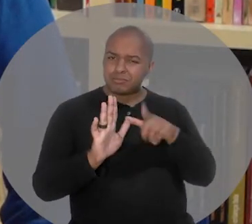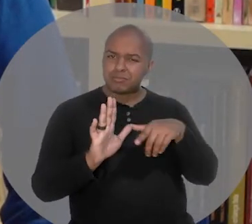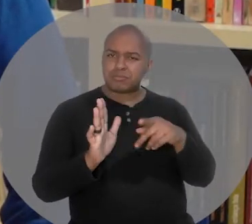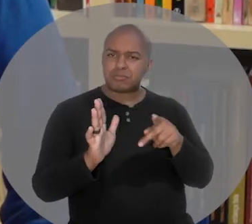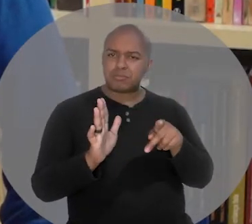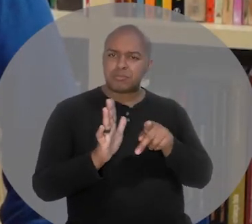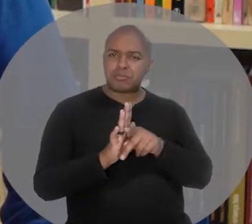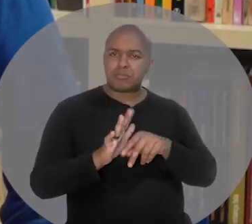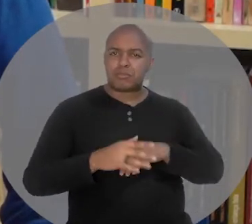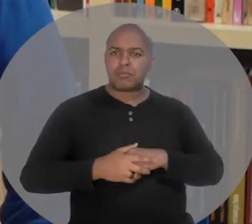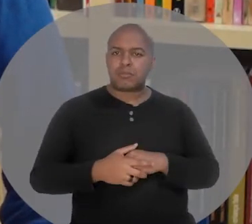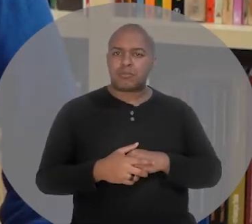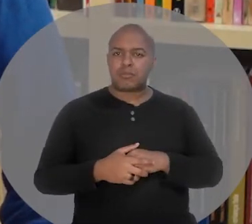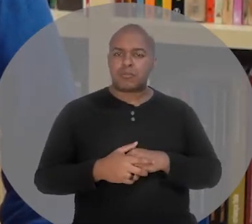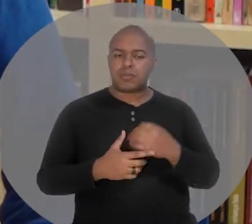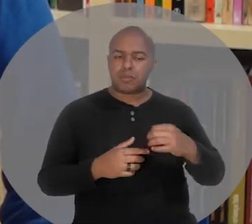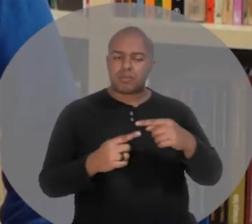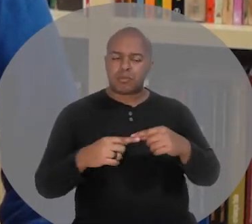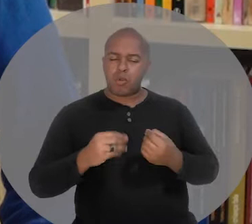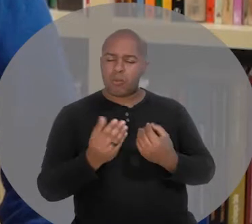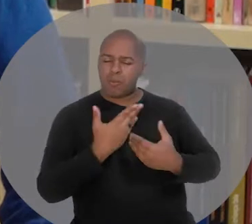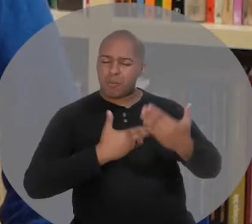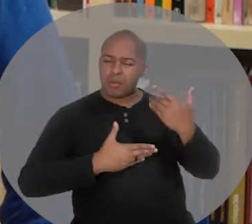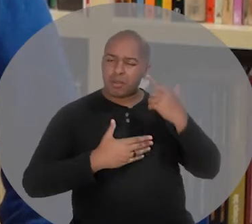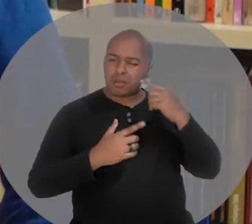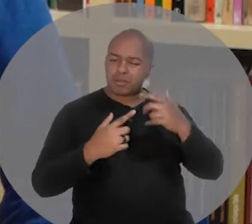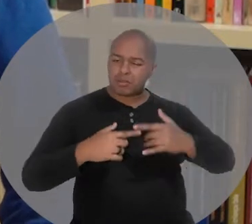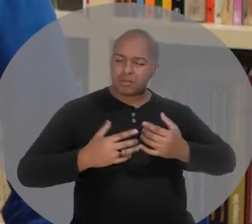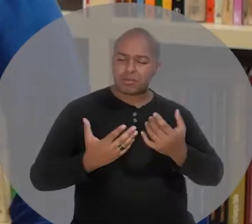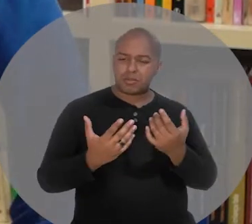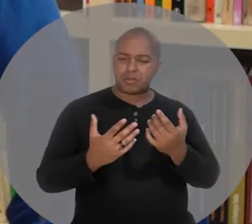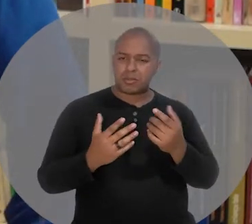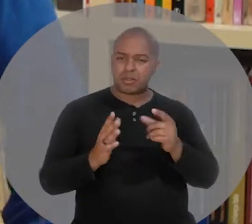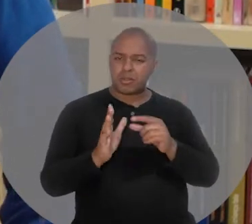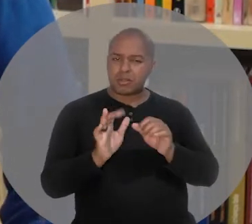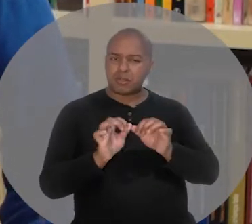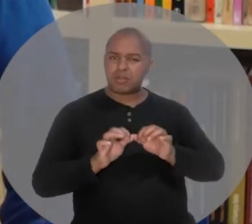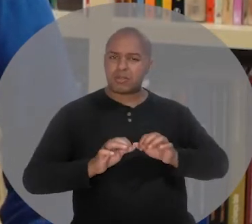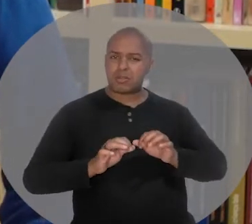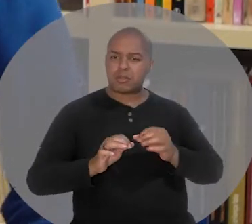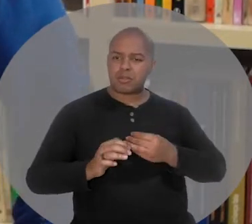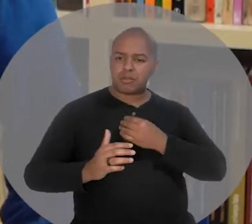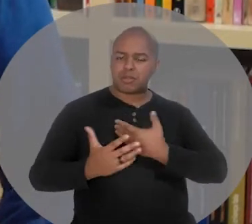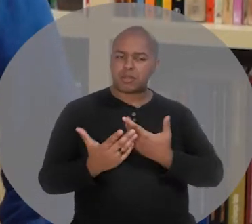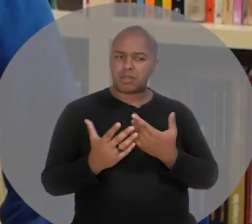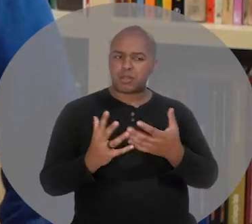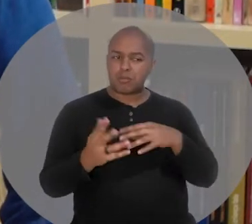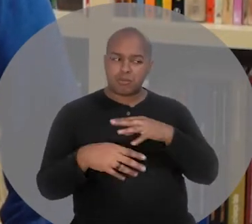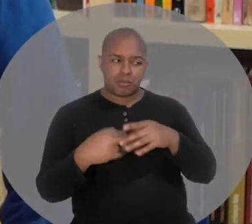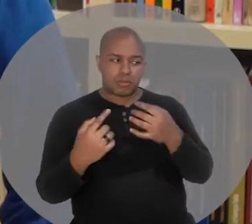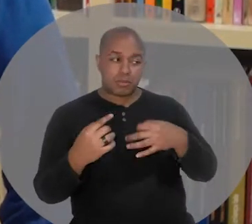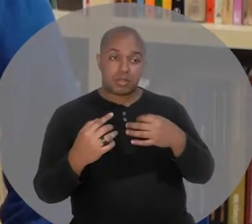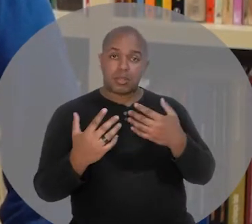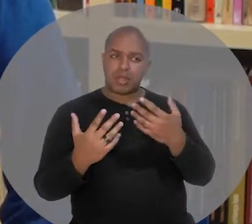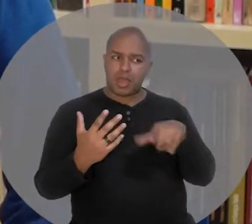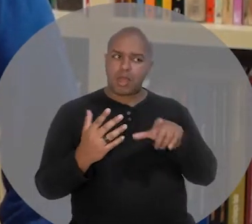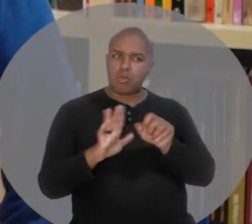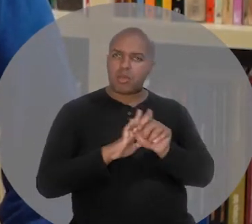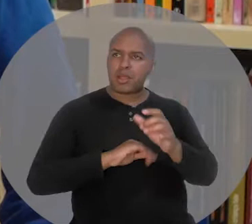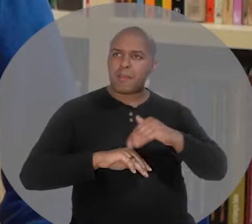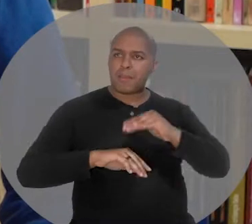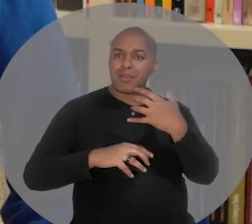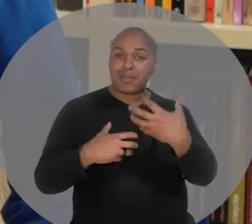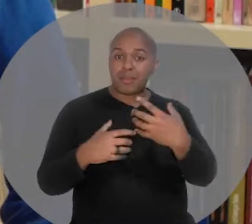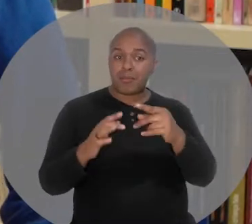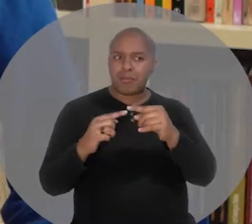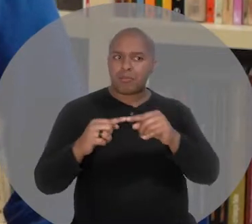publicada era o Resgatando o Passado, Deficientes como Figura e Vida como Fundo, que é um mestrado, né? É o que